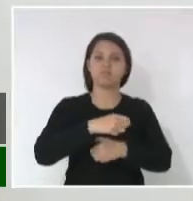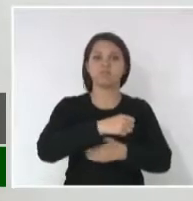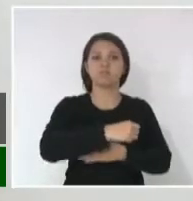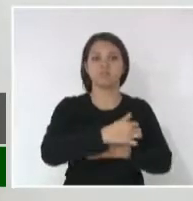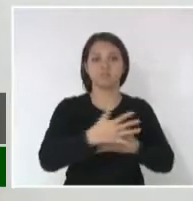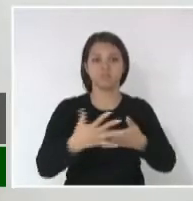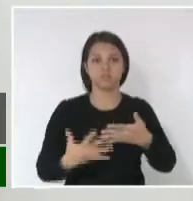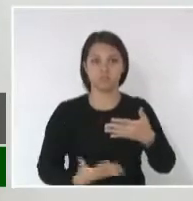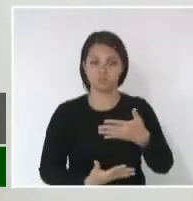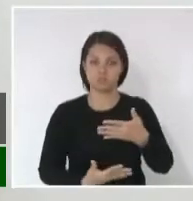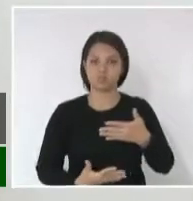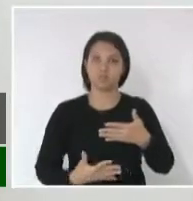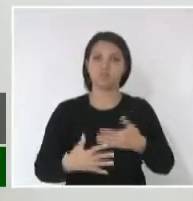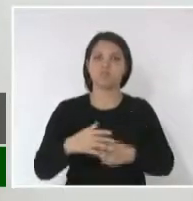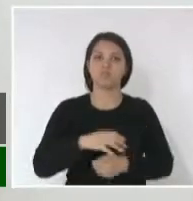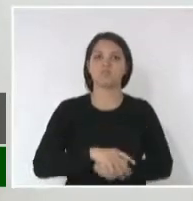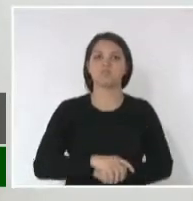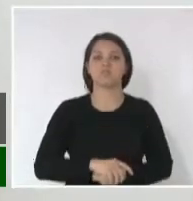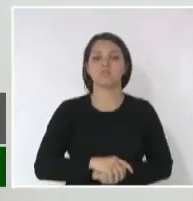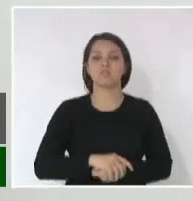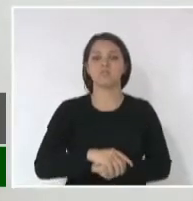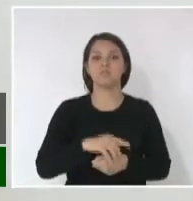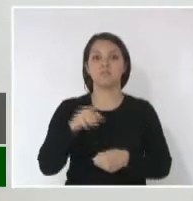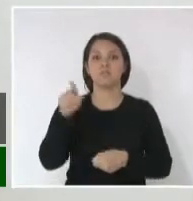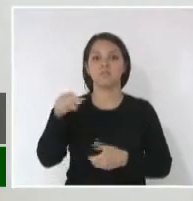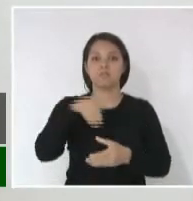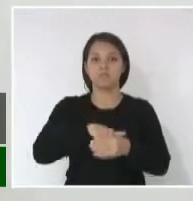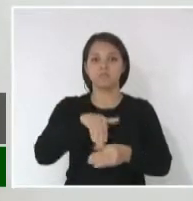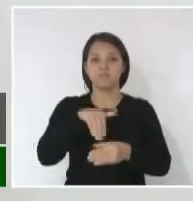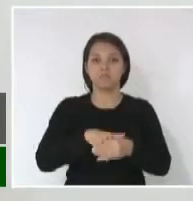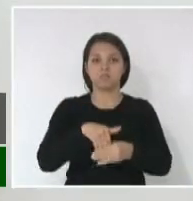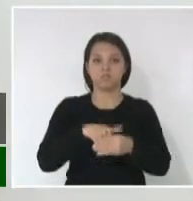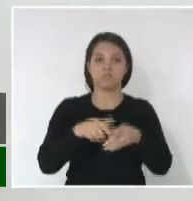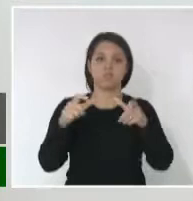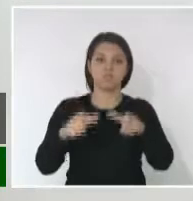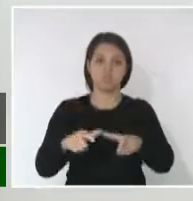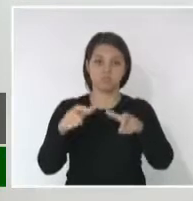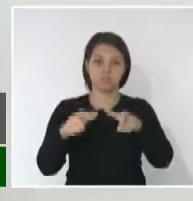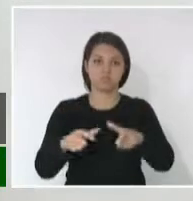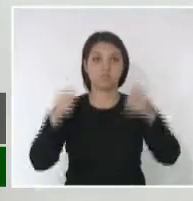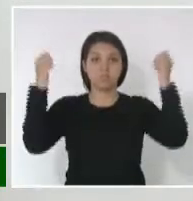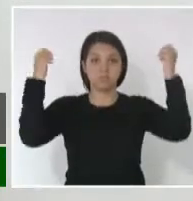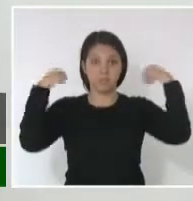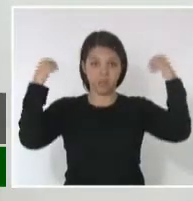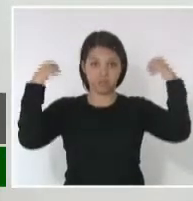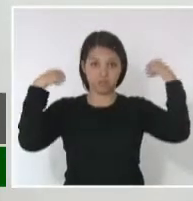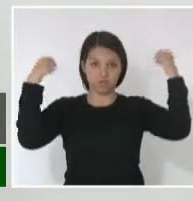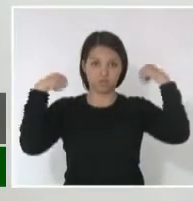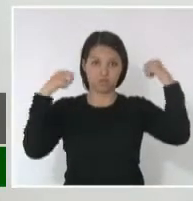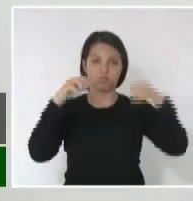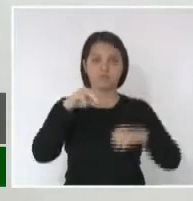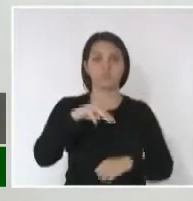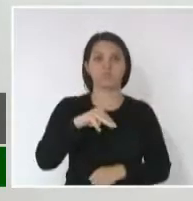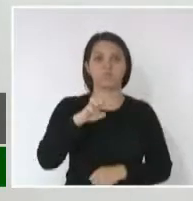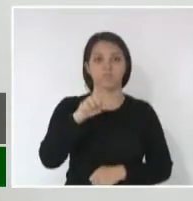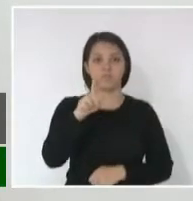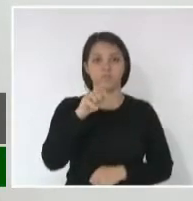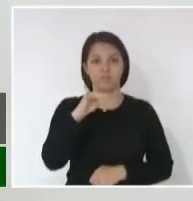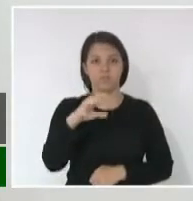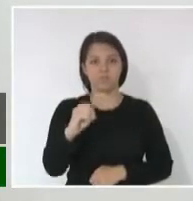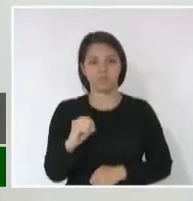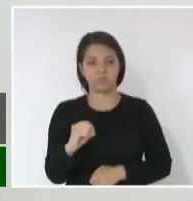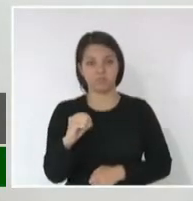do México, no país do México, e eu estarei lá como observador internacional das eleições